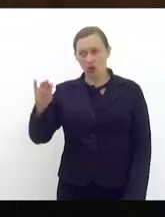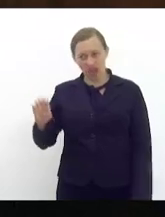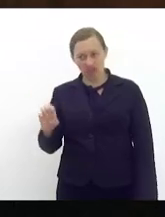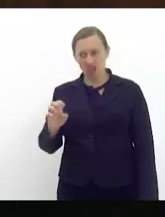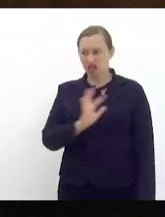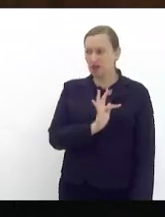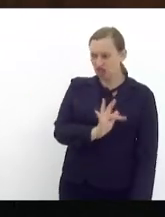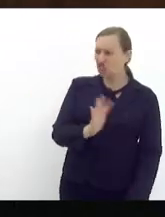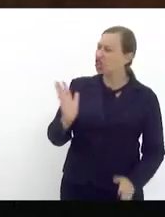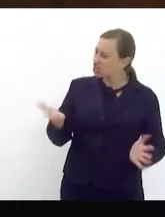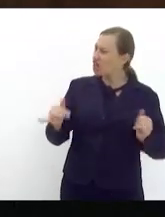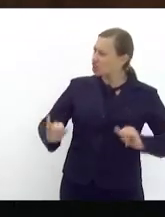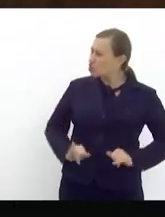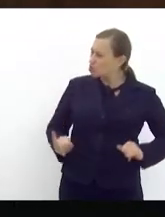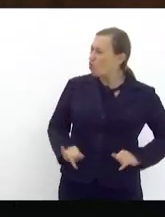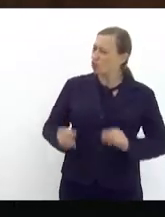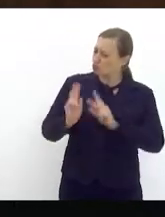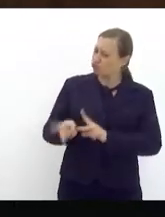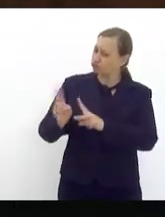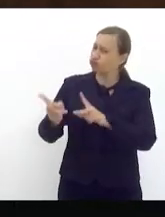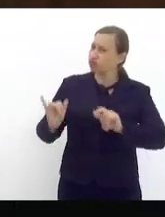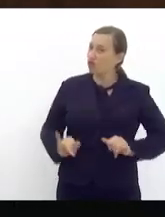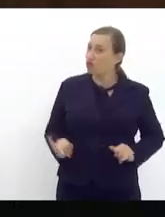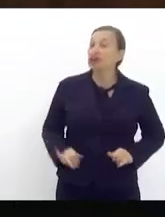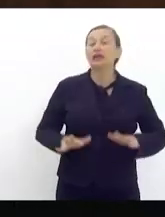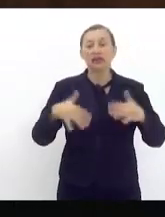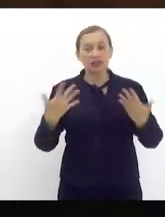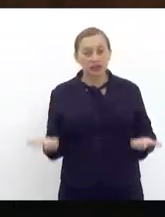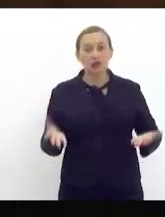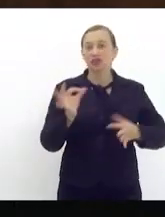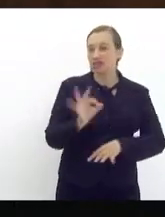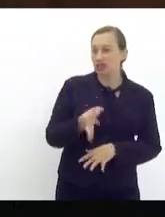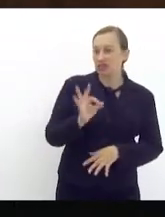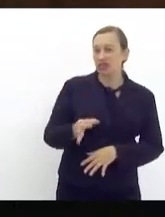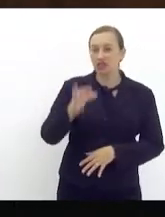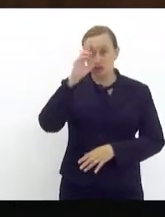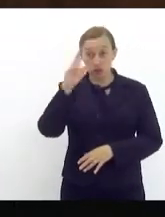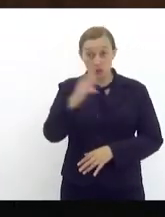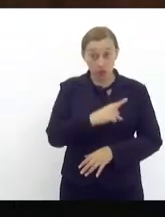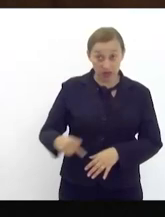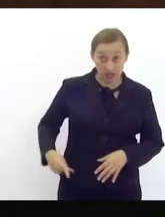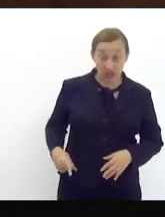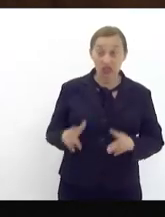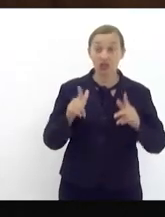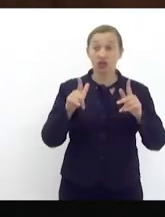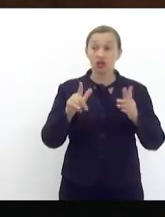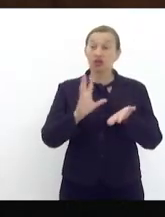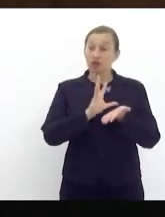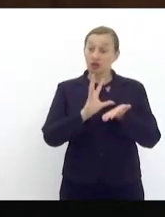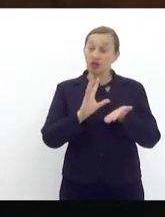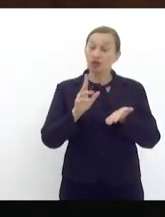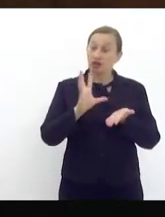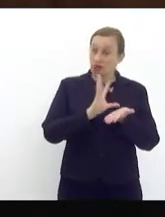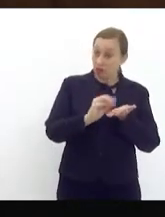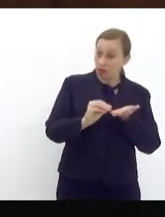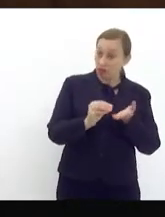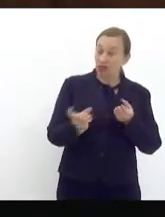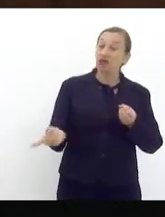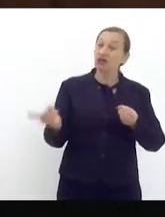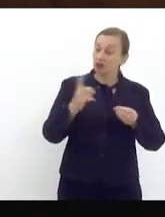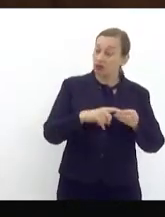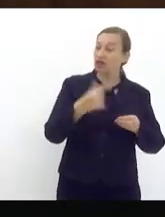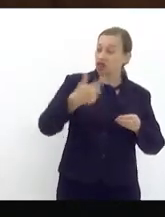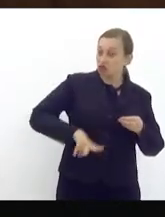já era castigada e continua sendo castigada. Então, eu tenho certeza que Vossa Excelência assim como pautou dessa primeira vez, vai pautar